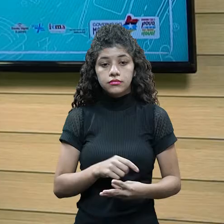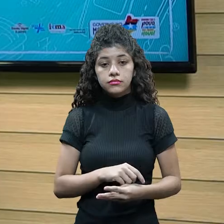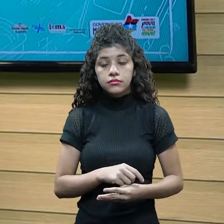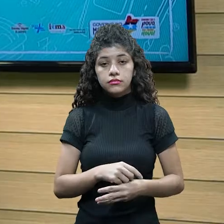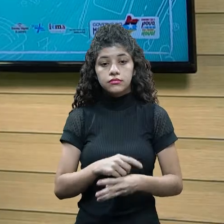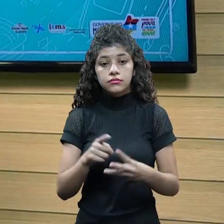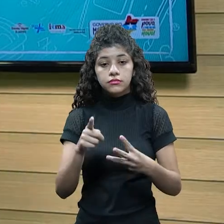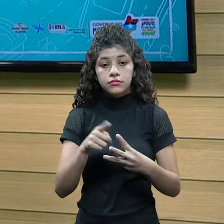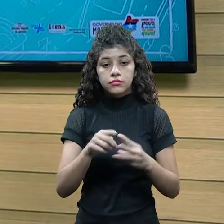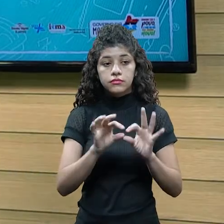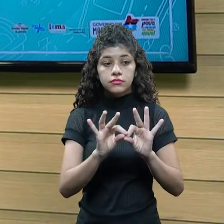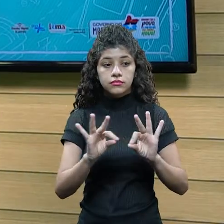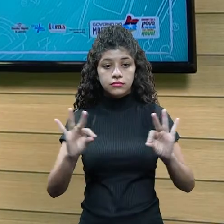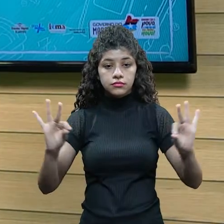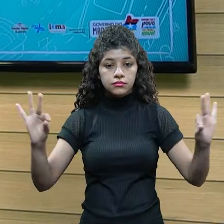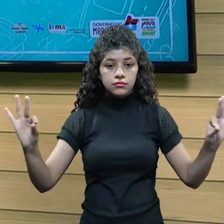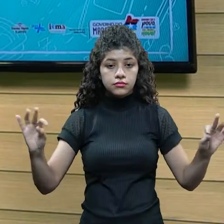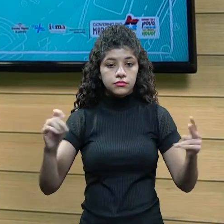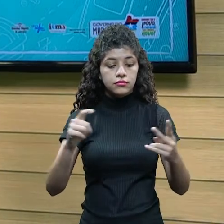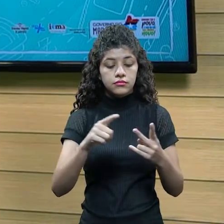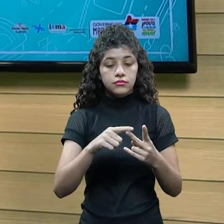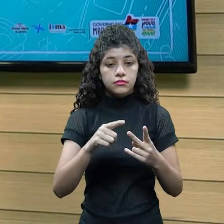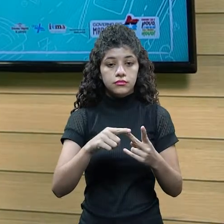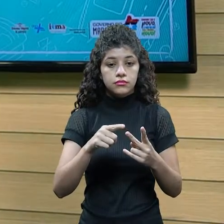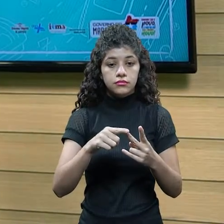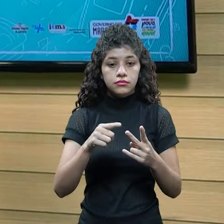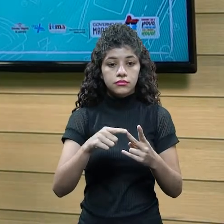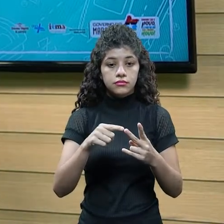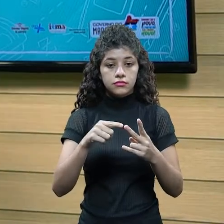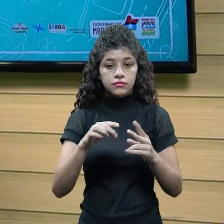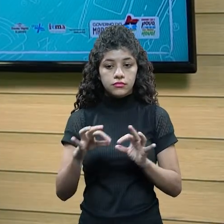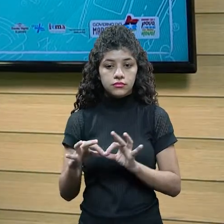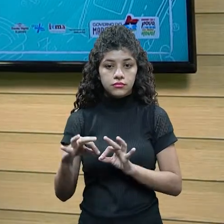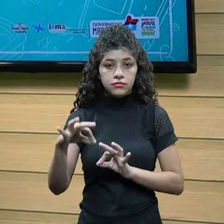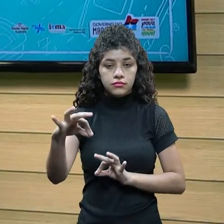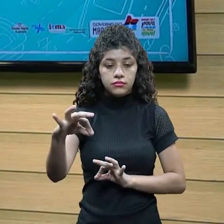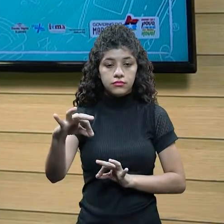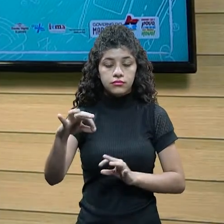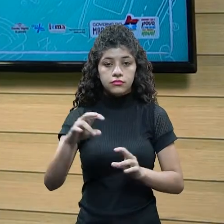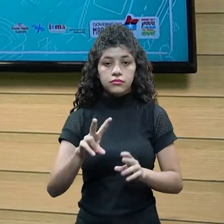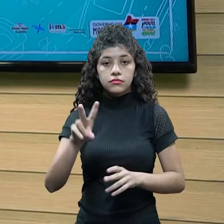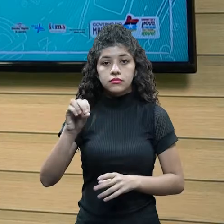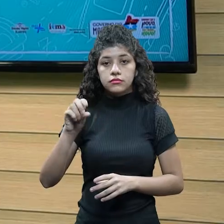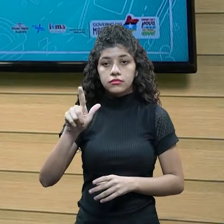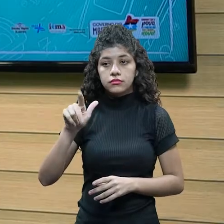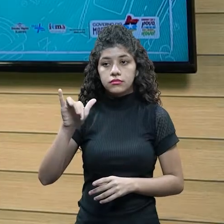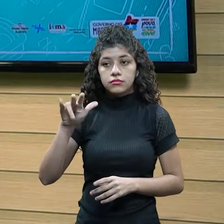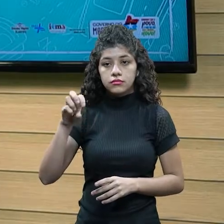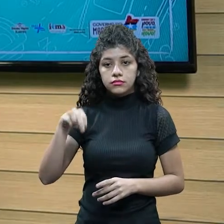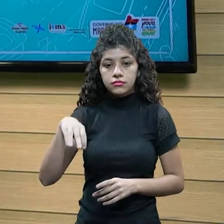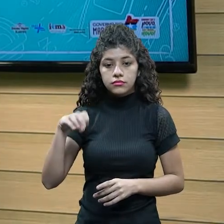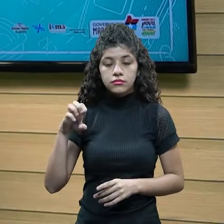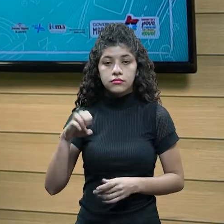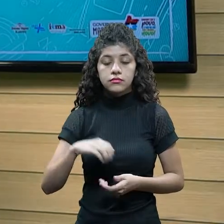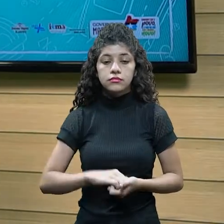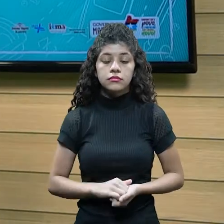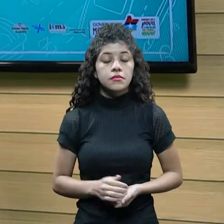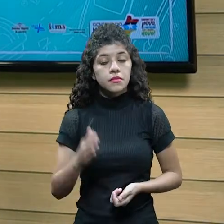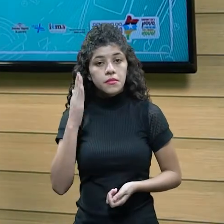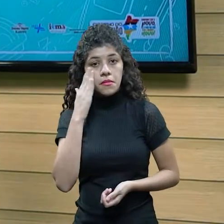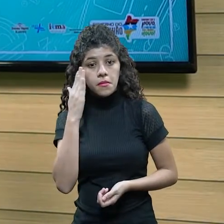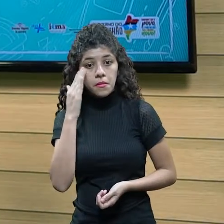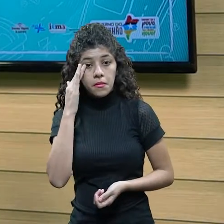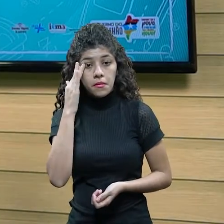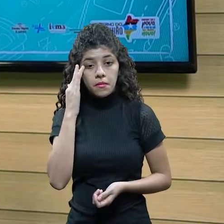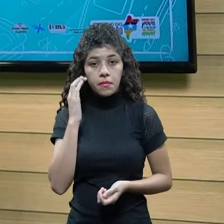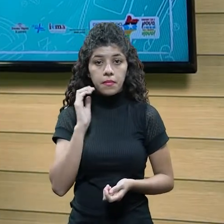que tipo de medidas? Medidas de comprimento, de massa e de volume. Daqui a pouquinho nós vamos fazer alguns exemplos, mas a ideia é essa. Se eu